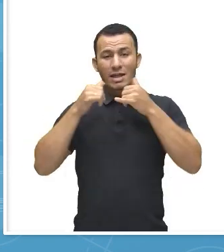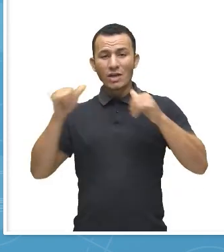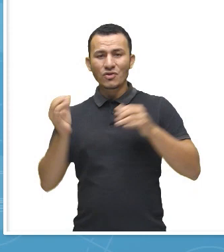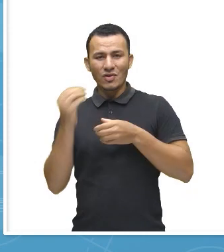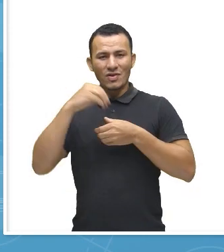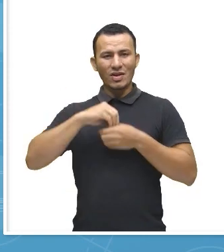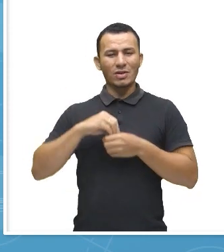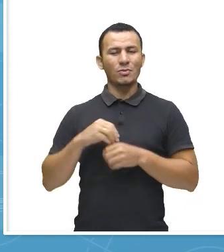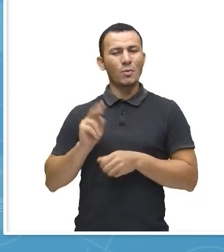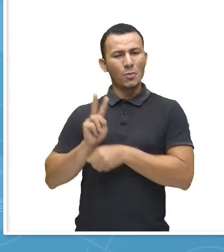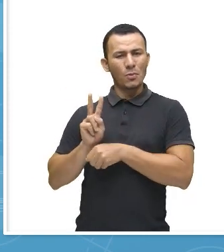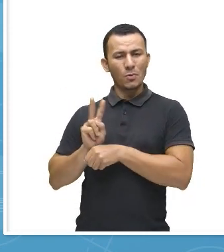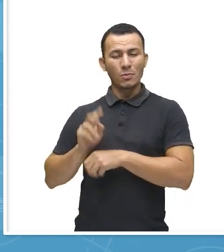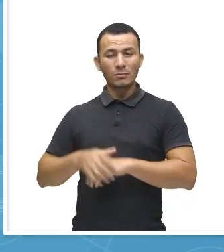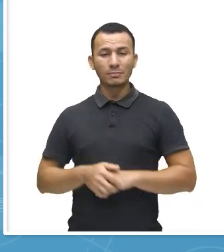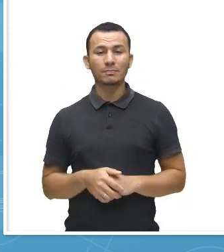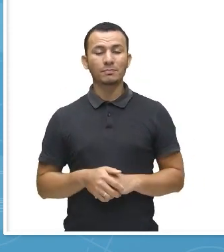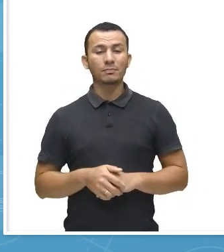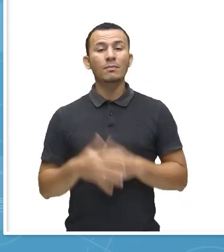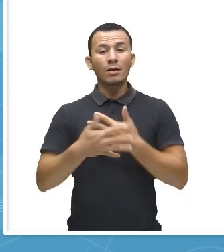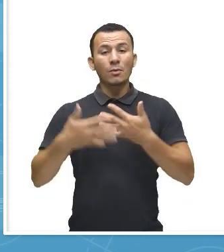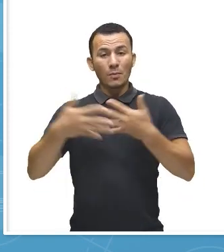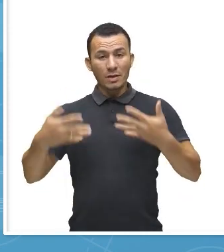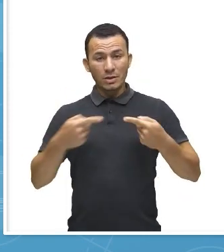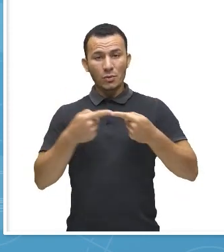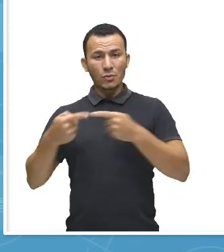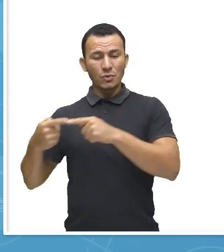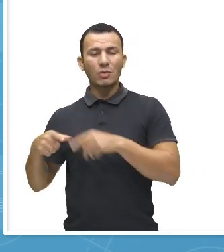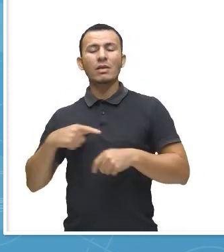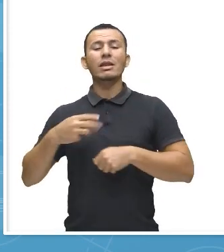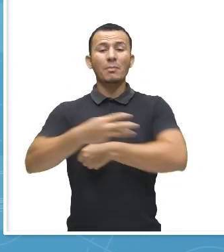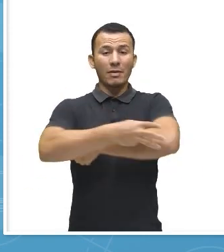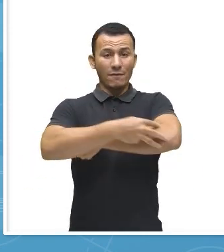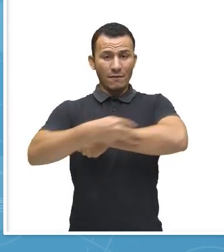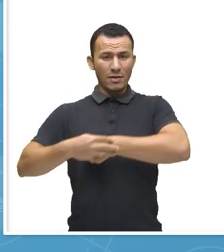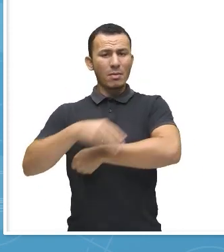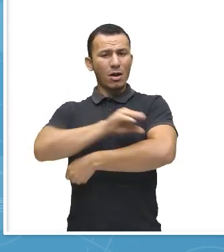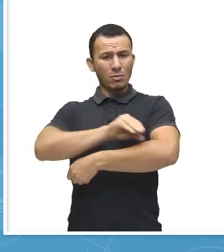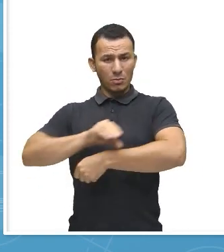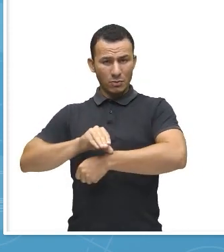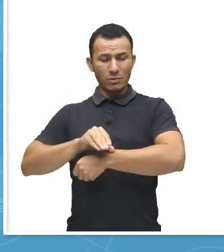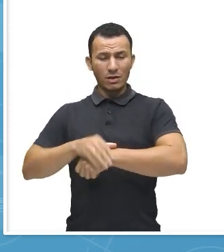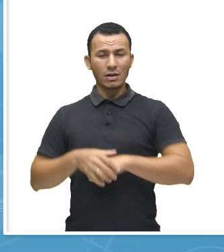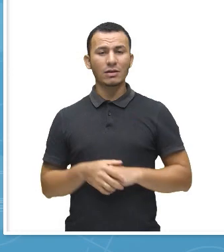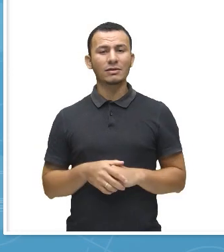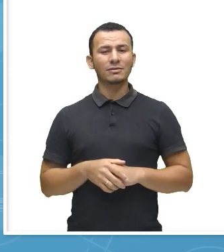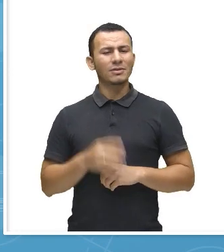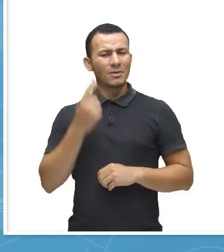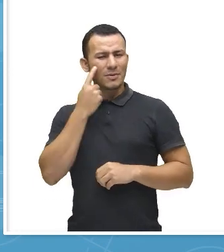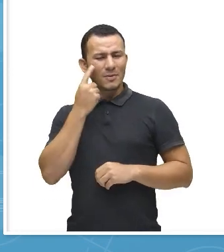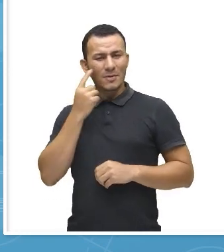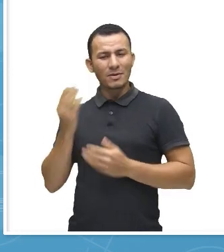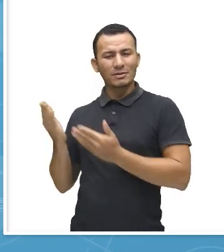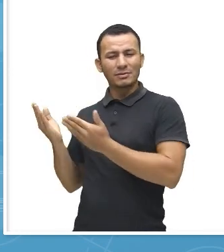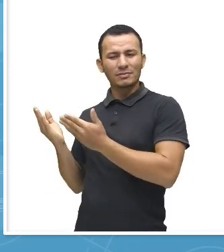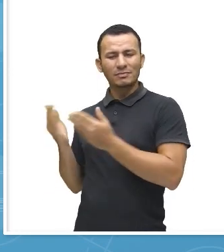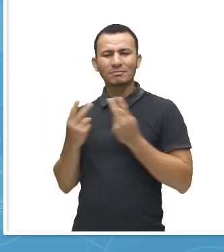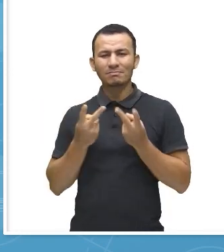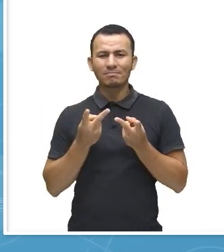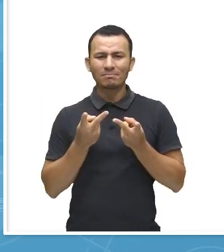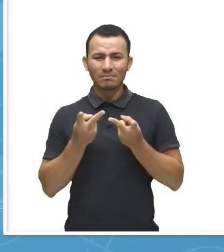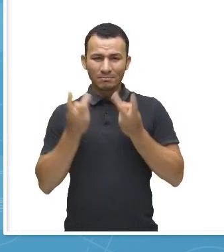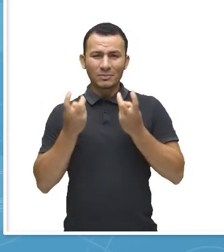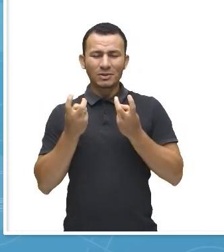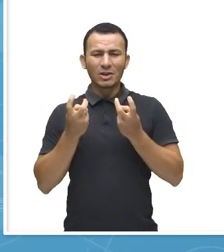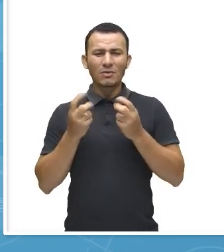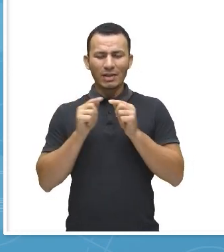tecido conjuntivo, ele também vai ser formado pelas fibras. E aí nós temos, ó, aqui pelo meio do tecido, você observa